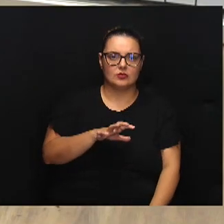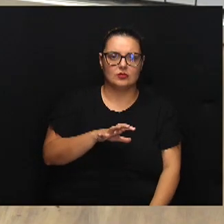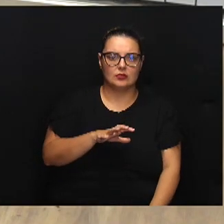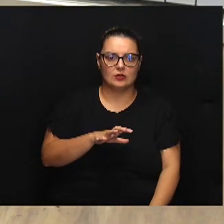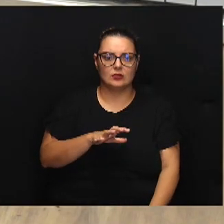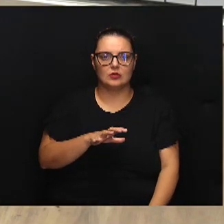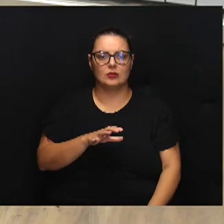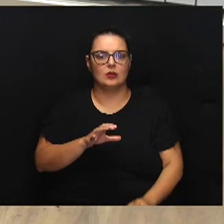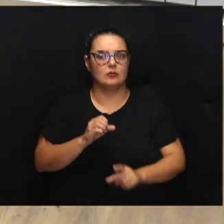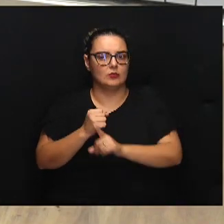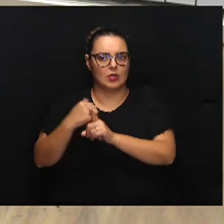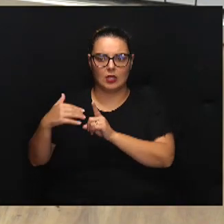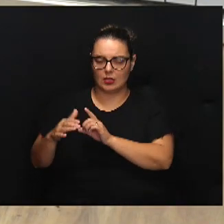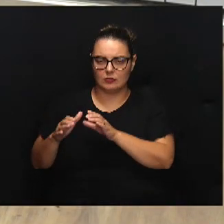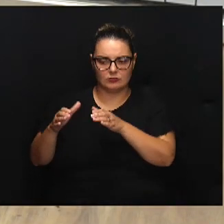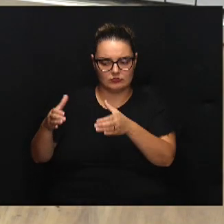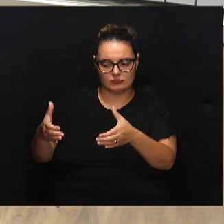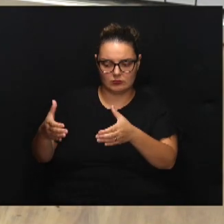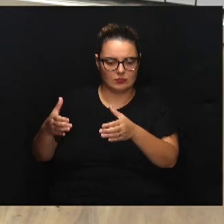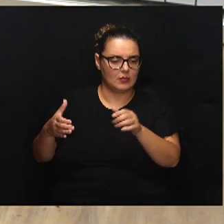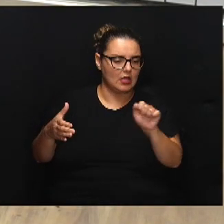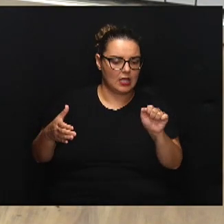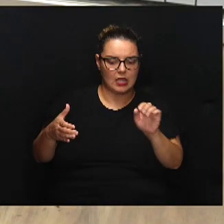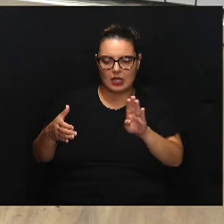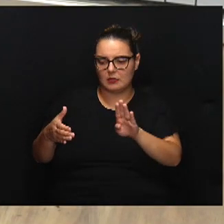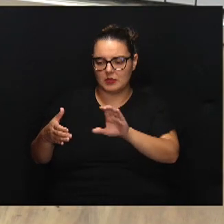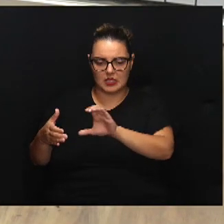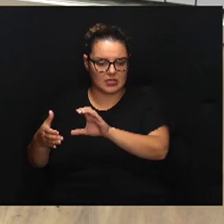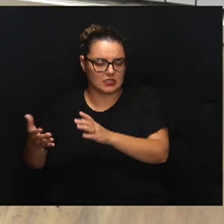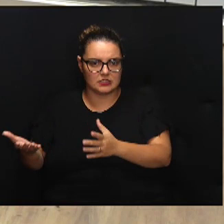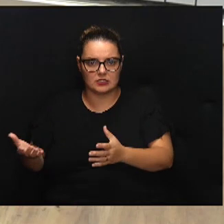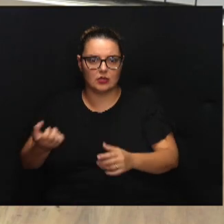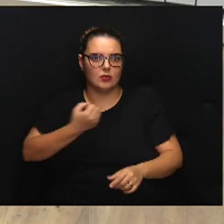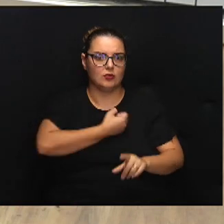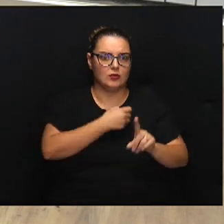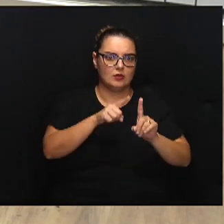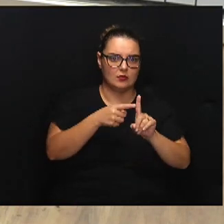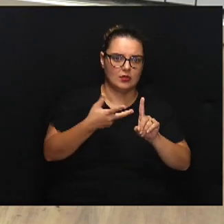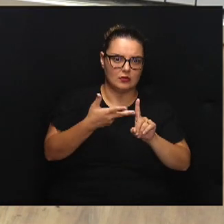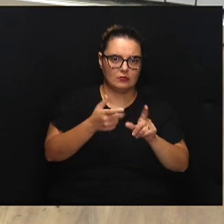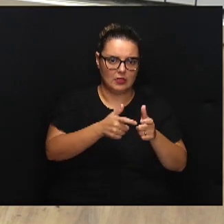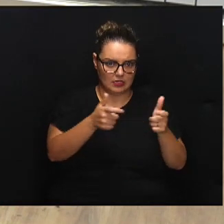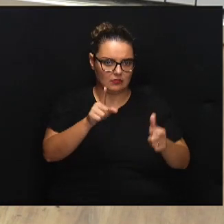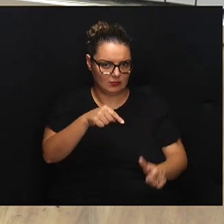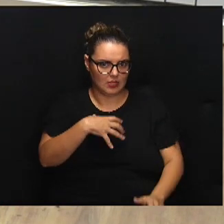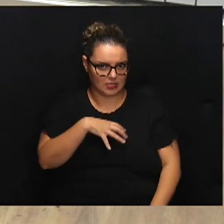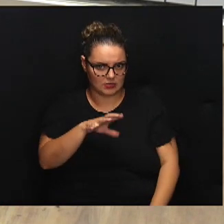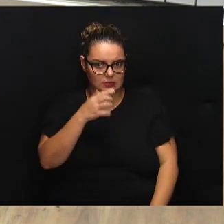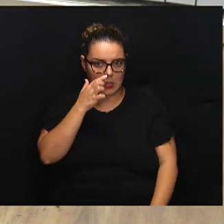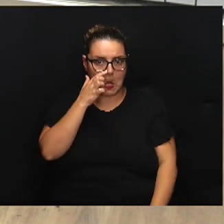a classe social, A, B, o número de cesáreas, ele é maior? É isso?